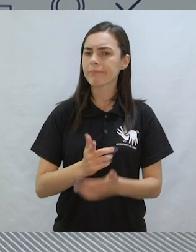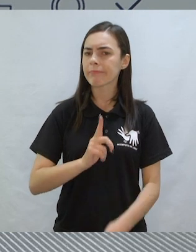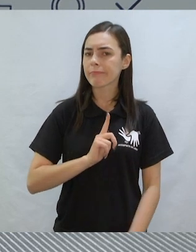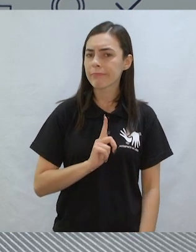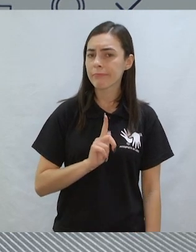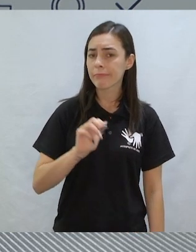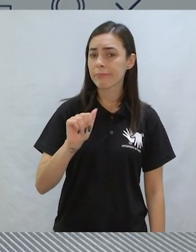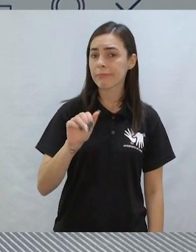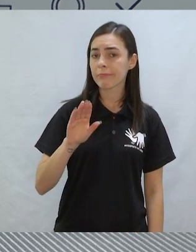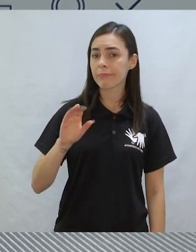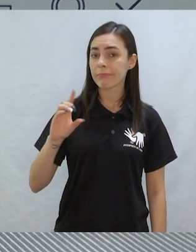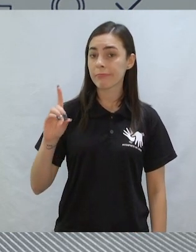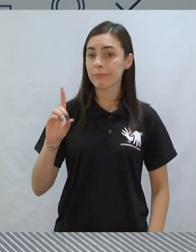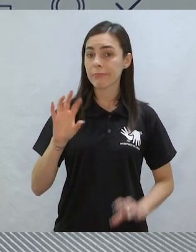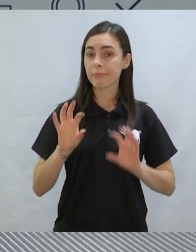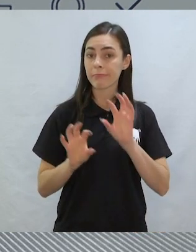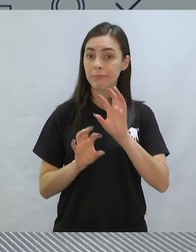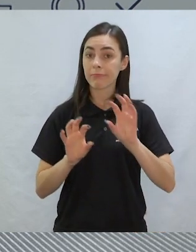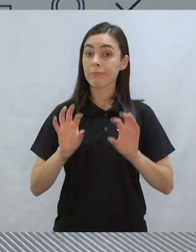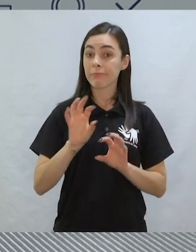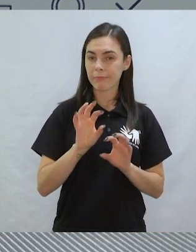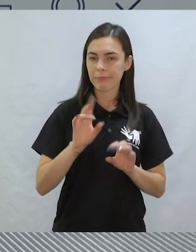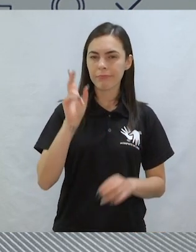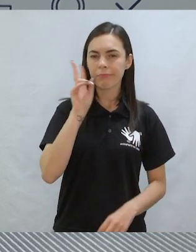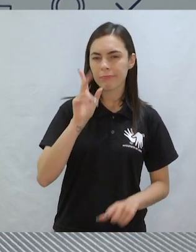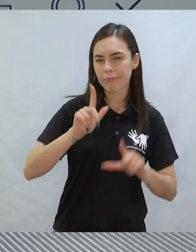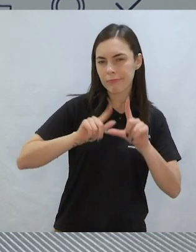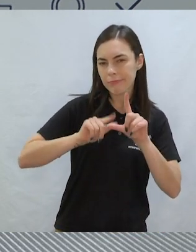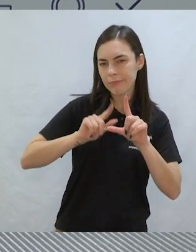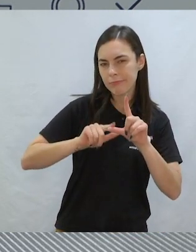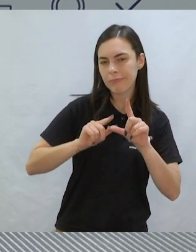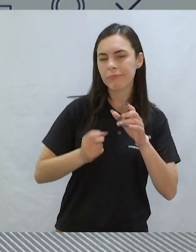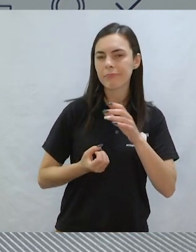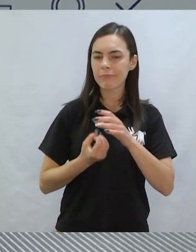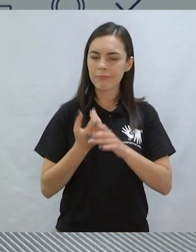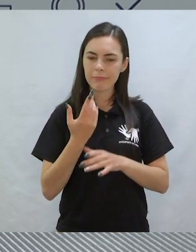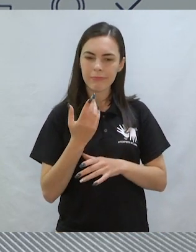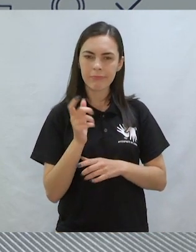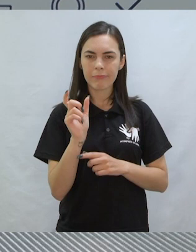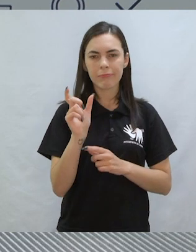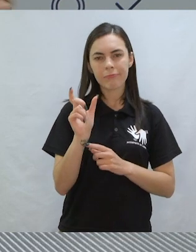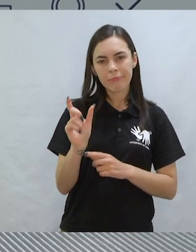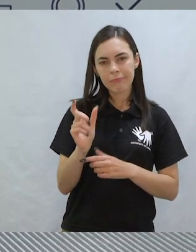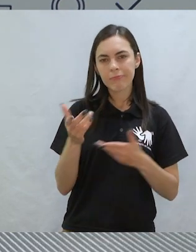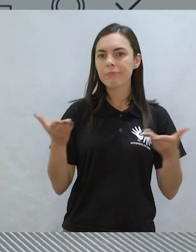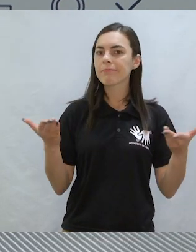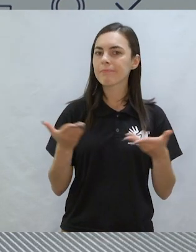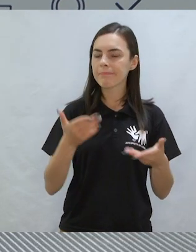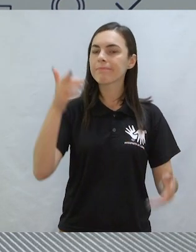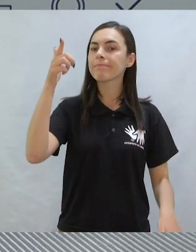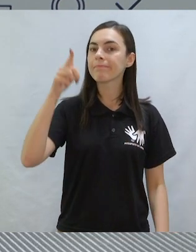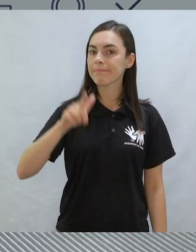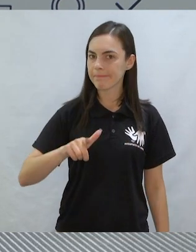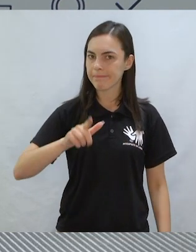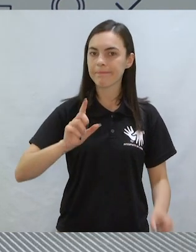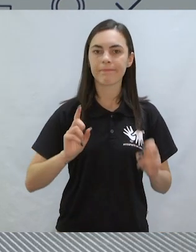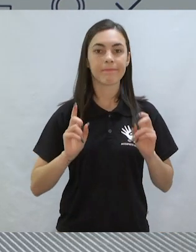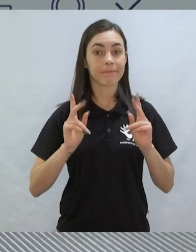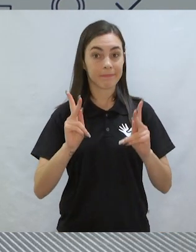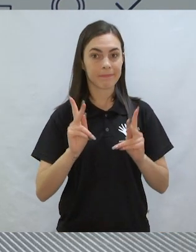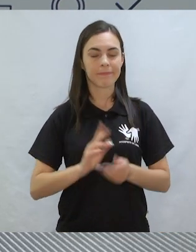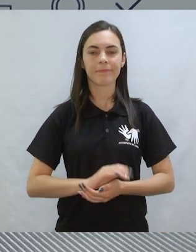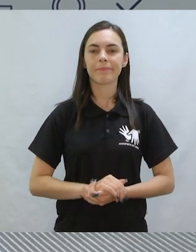nossa aula, o alfabeto móvel, as letras que a gente vai construir uma palavra hoje